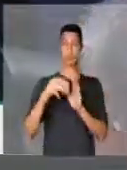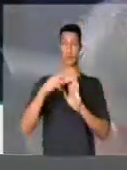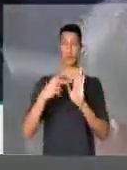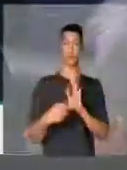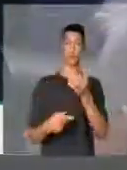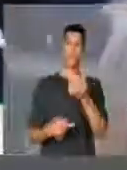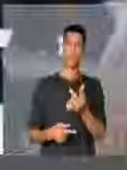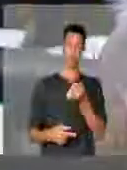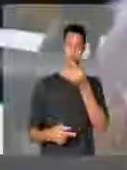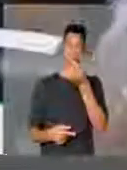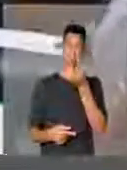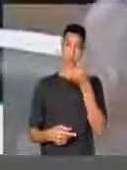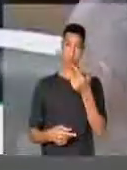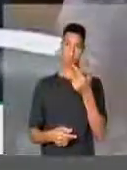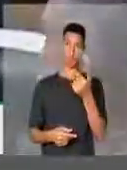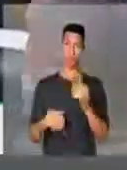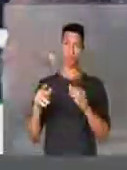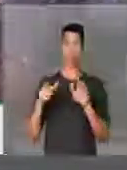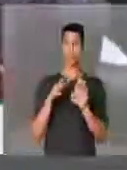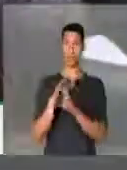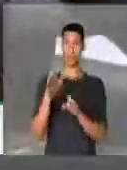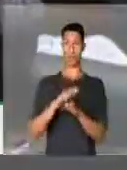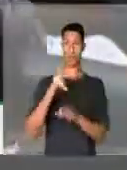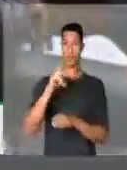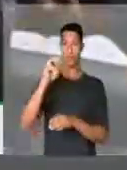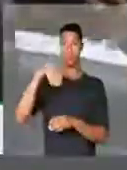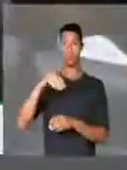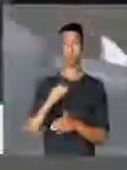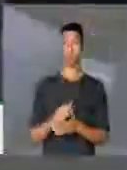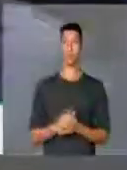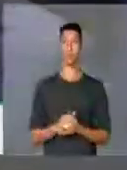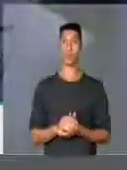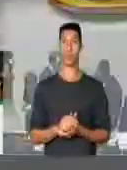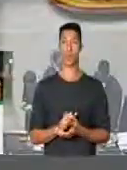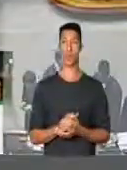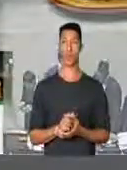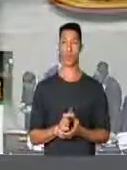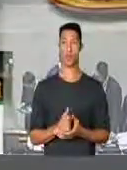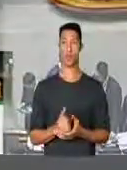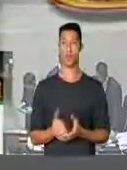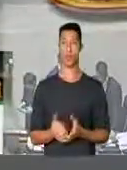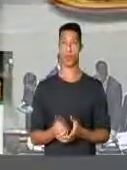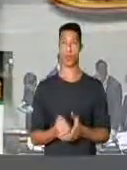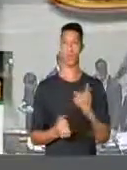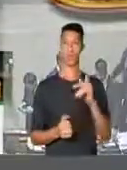provisória 762, deixando a orientação não do Partido Democrata. Vamos votar, deputado, com certeza. PHS, senhor presidente. PSDB.